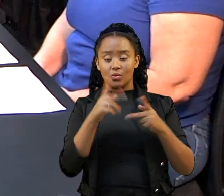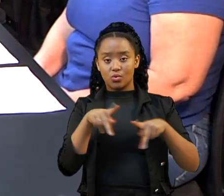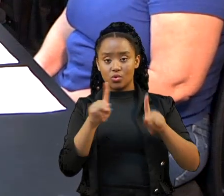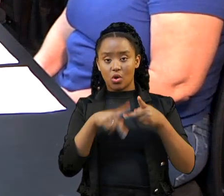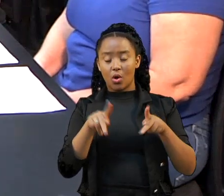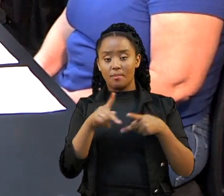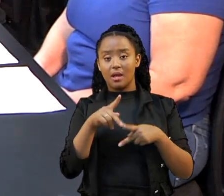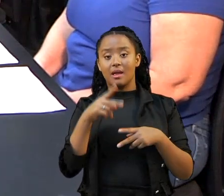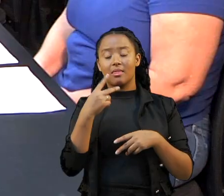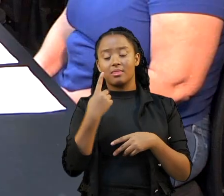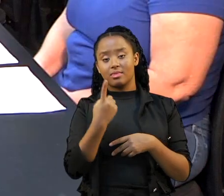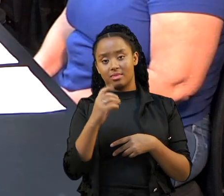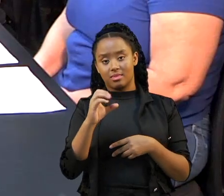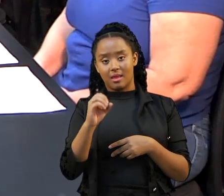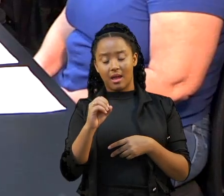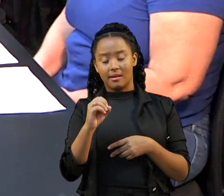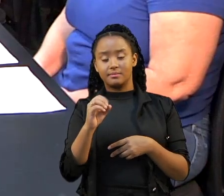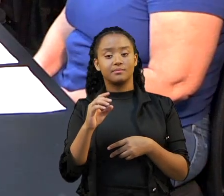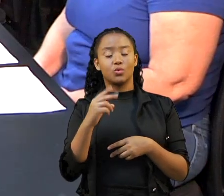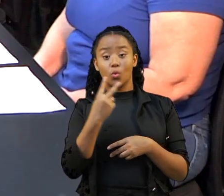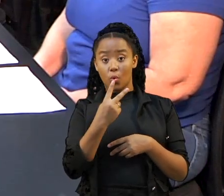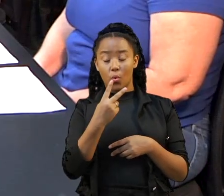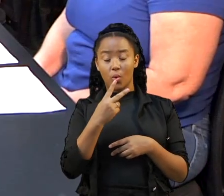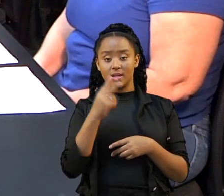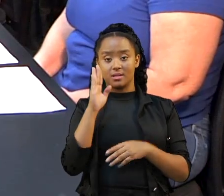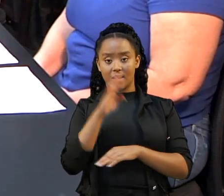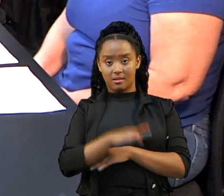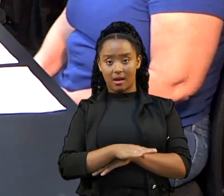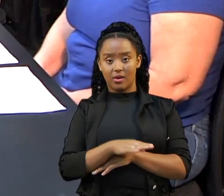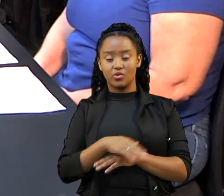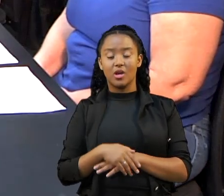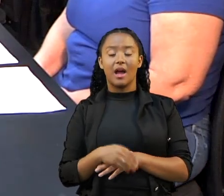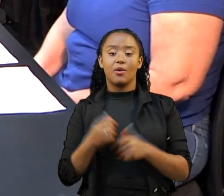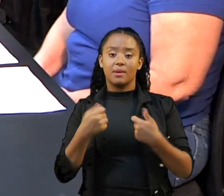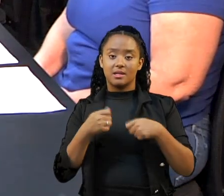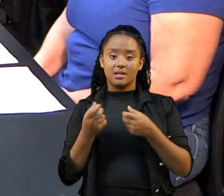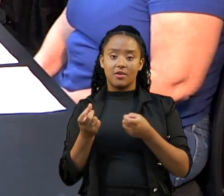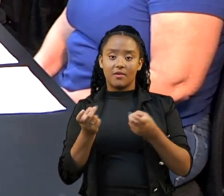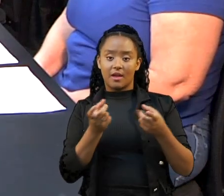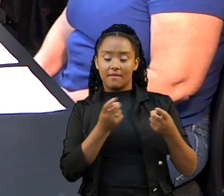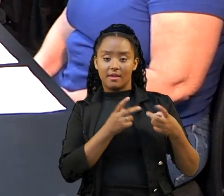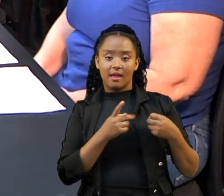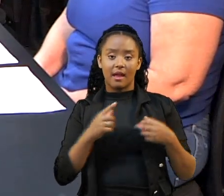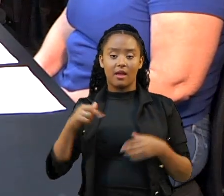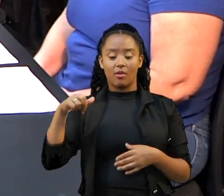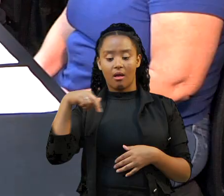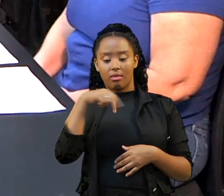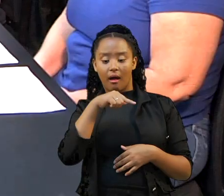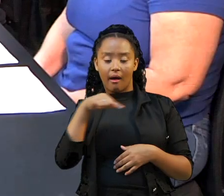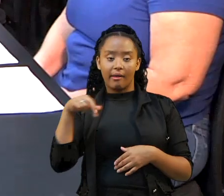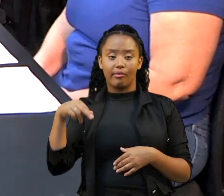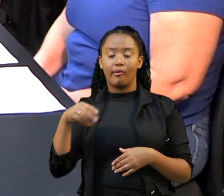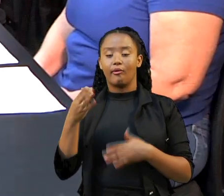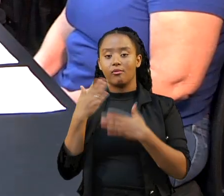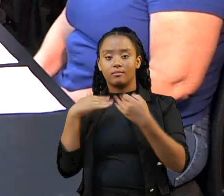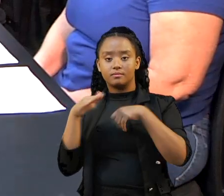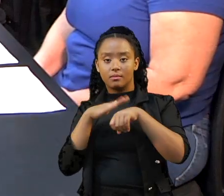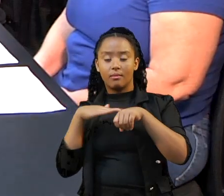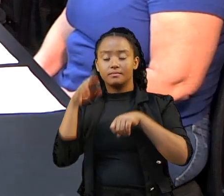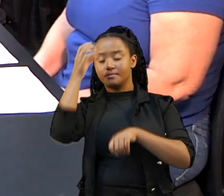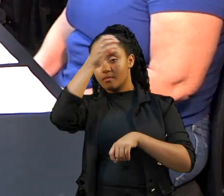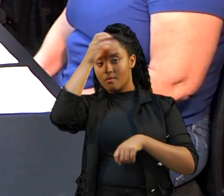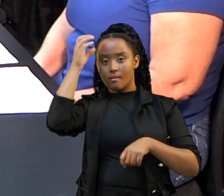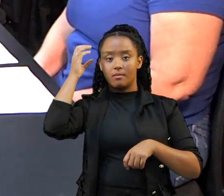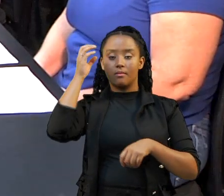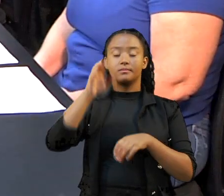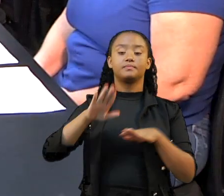Era um trabalho de venda, que eu tinha que ficar em pé, para um lado e para o outro, assim, andando e falando com o cliente. E é um trabalho, assim,